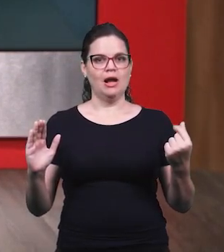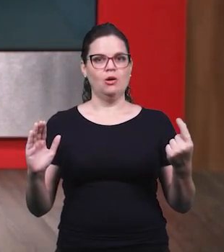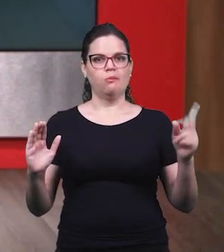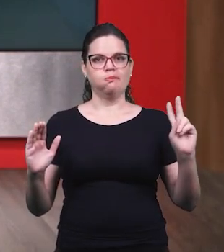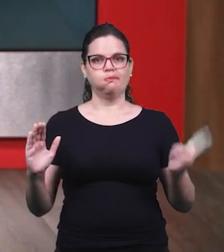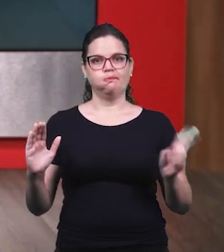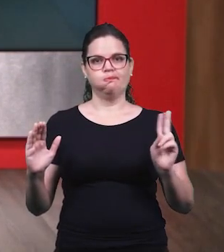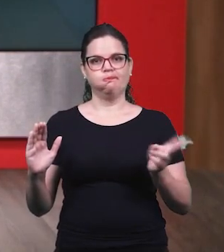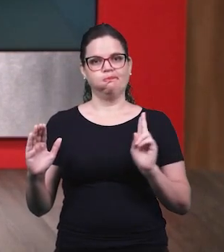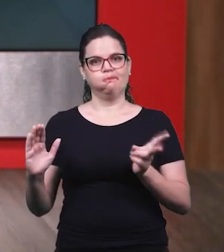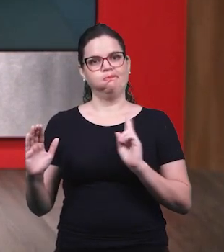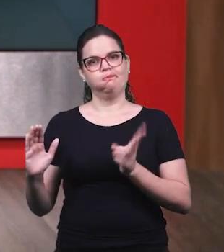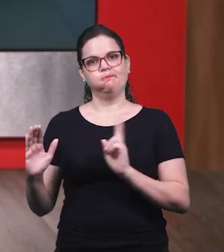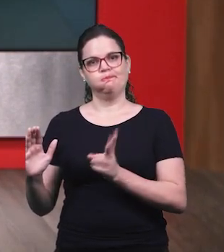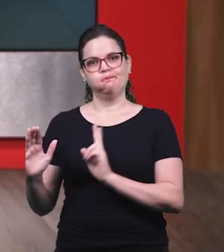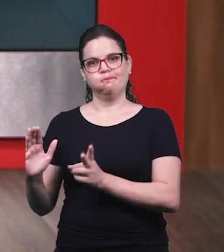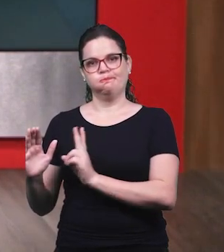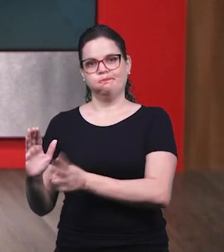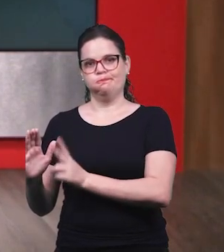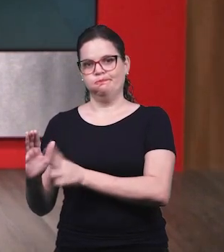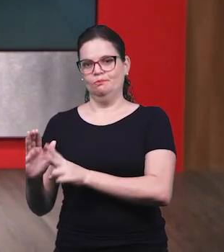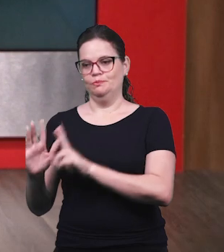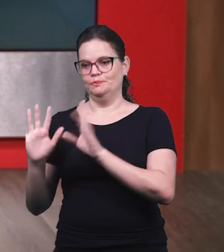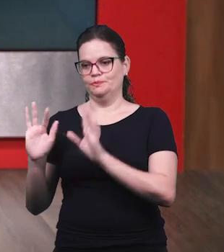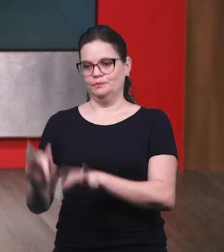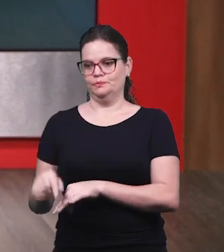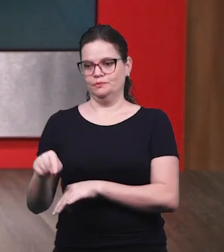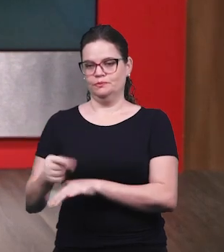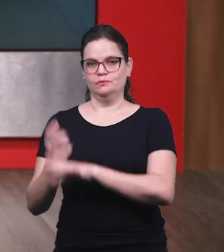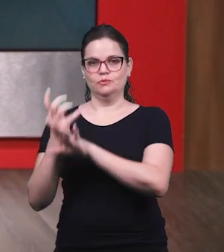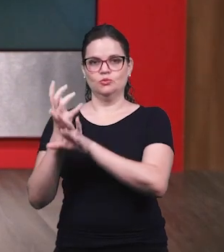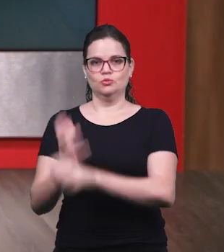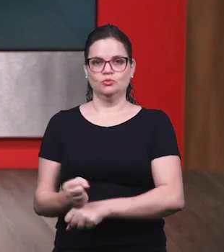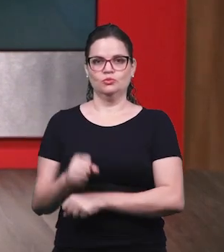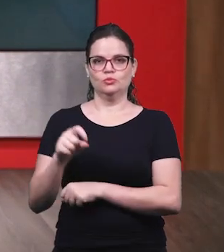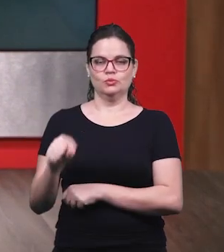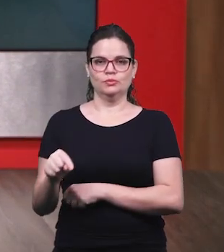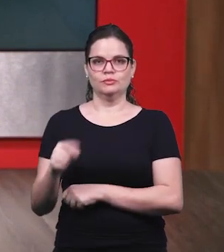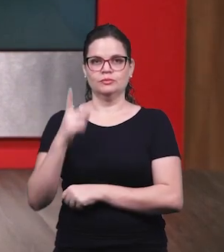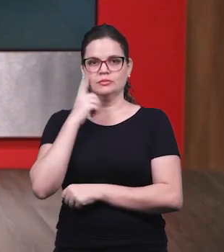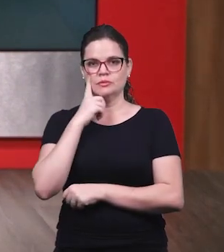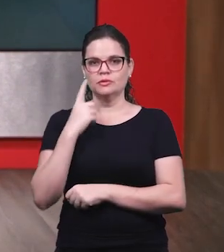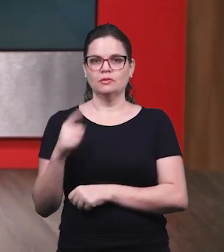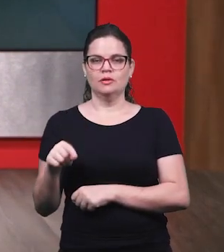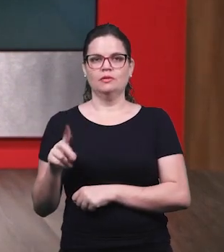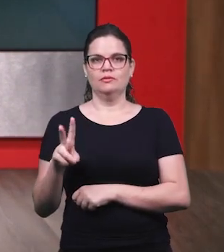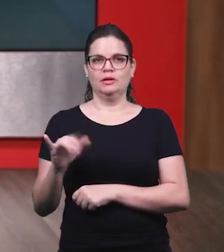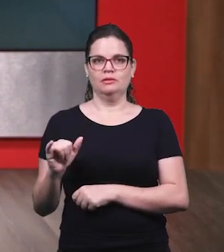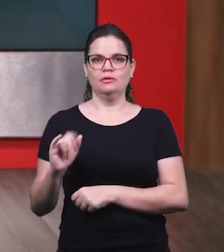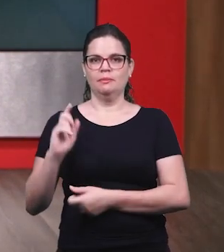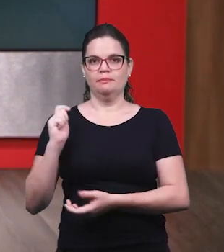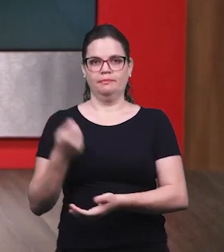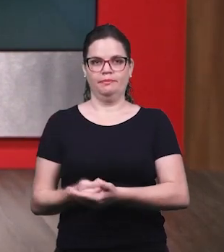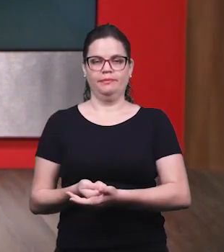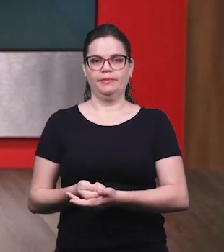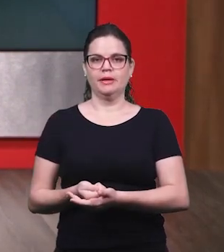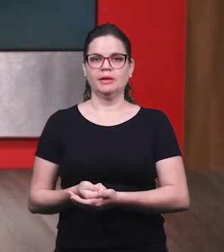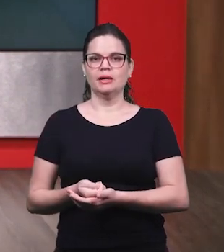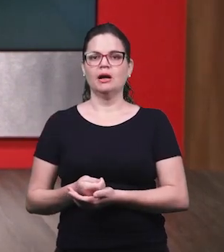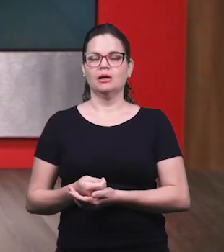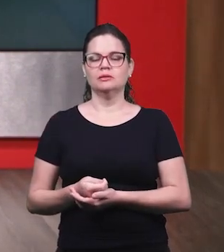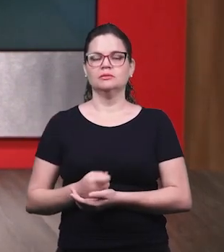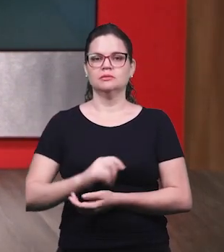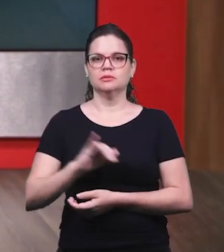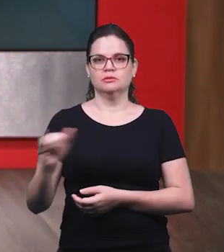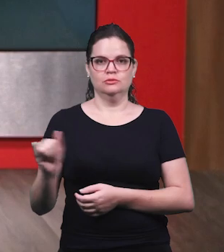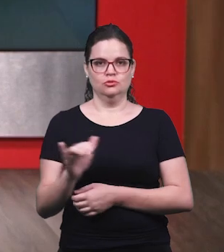do juro vai ser o mesmo. Lá no final você vai somar a renda do juro, né?